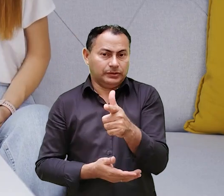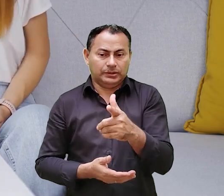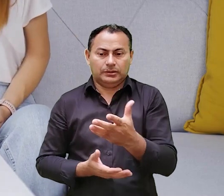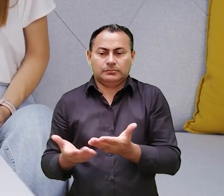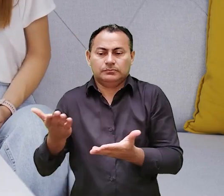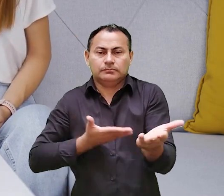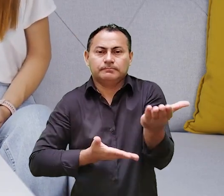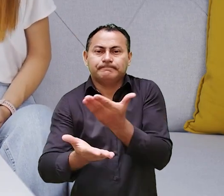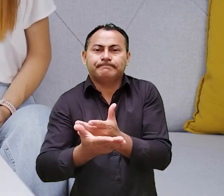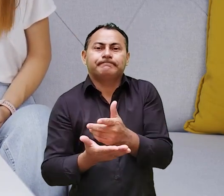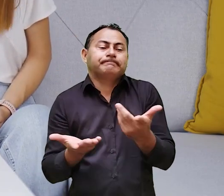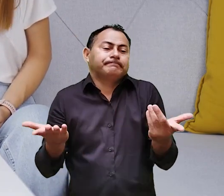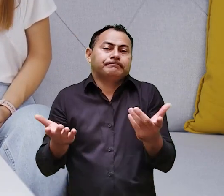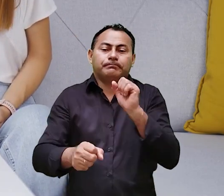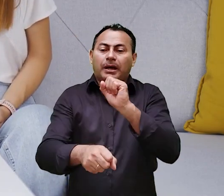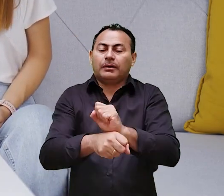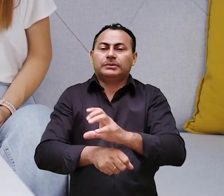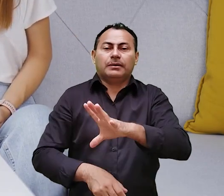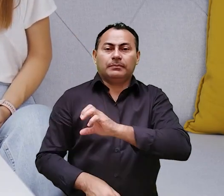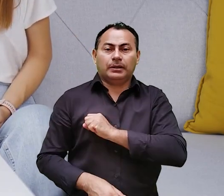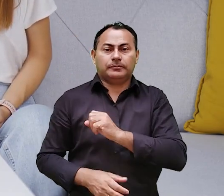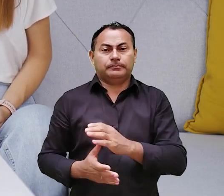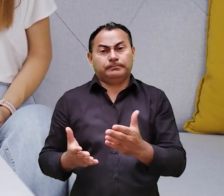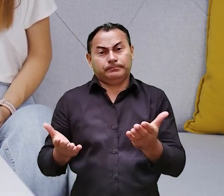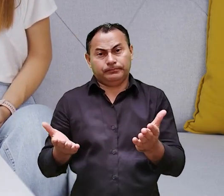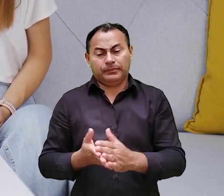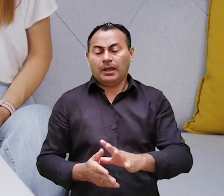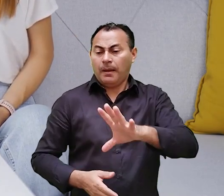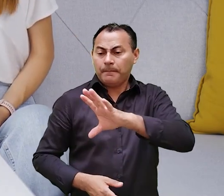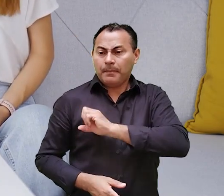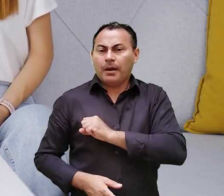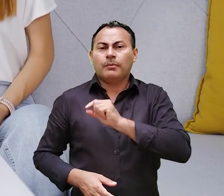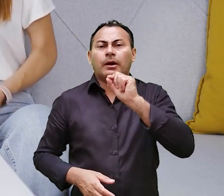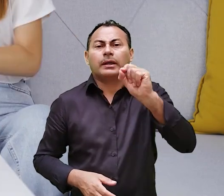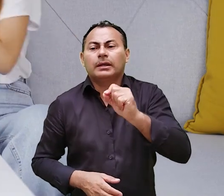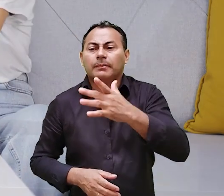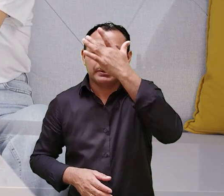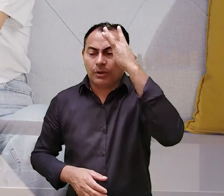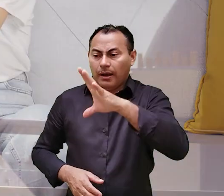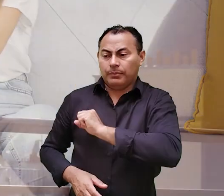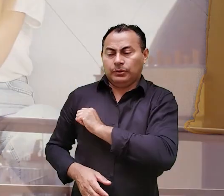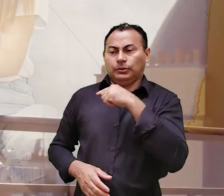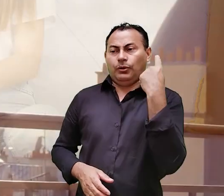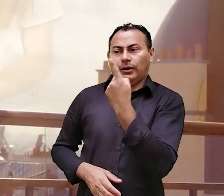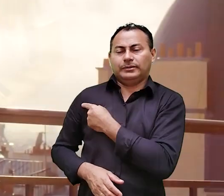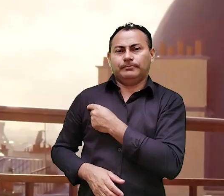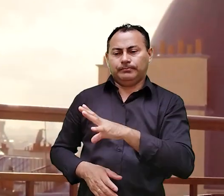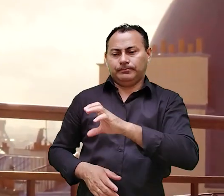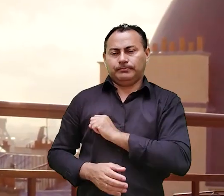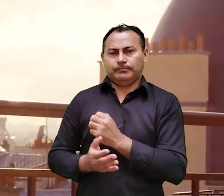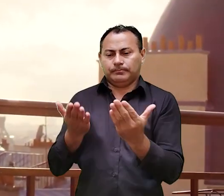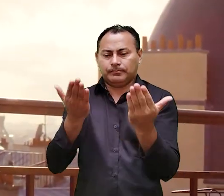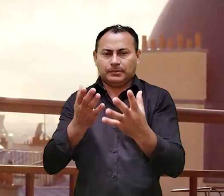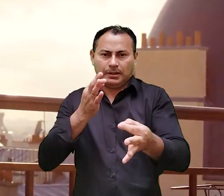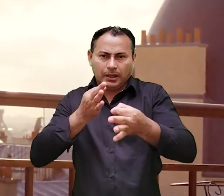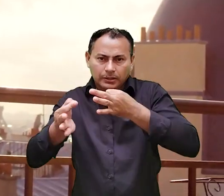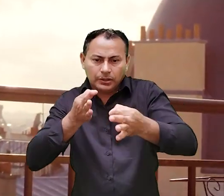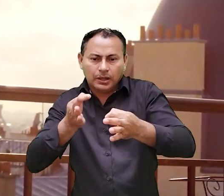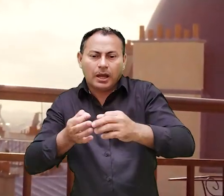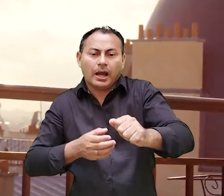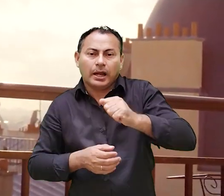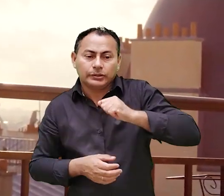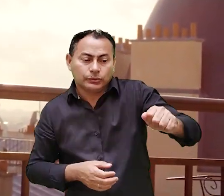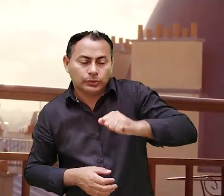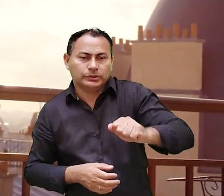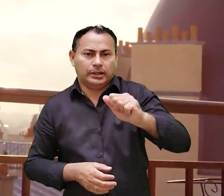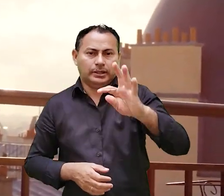não obtivermos esse retorno, paramos de amar. Amamos aqueles que nos amam. Nosso amor está baseado nas atitudes